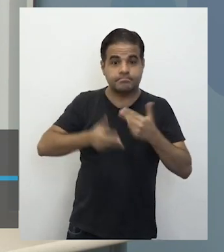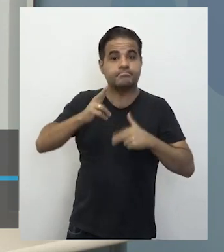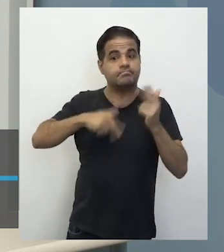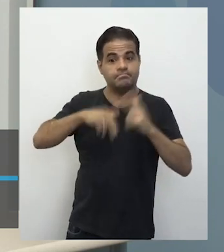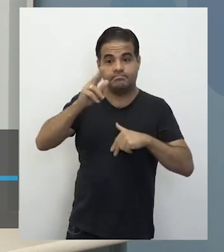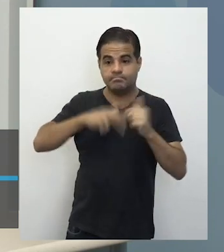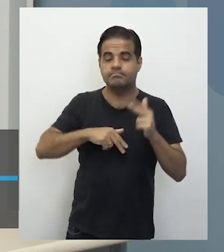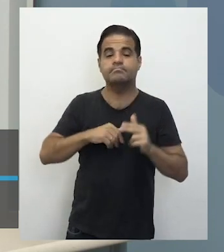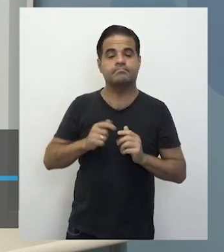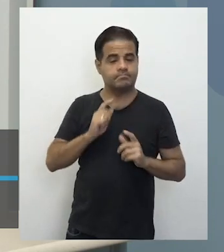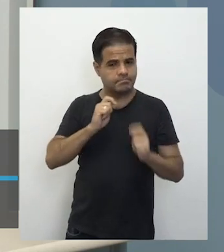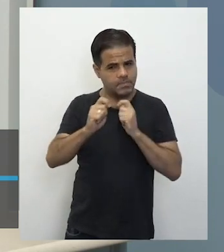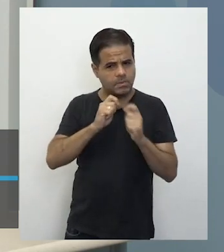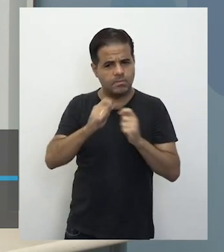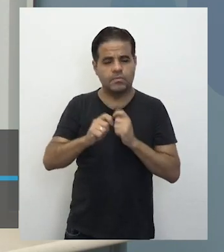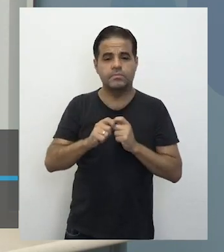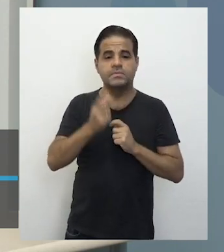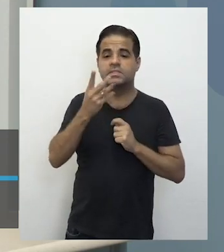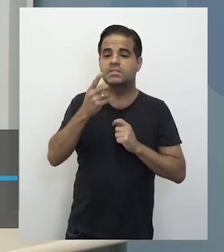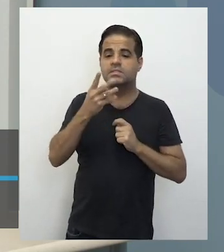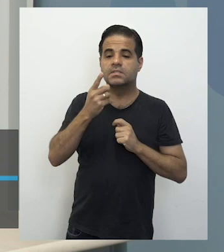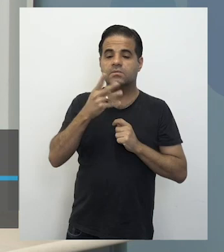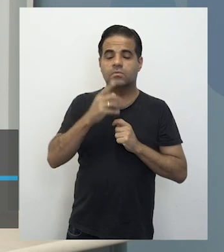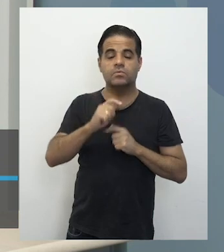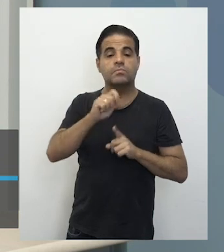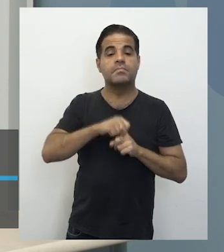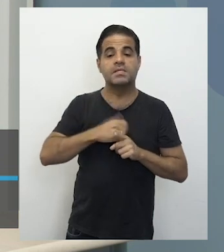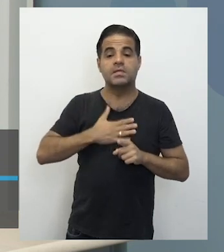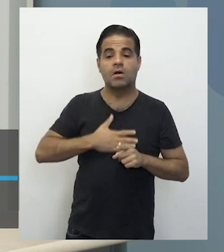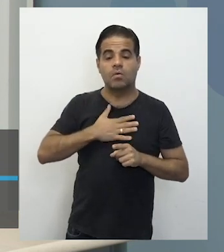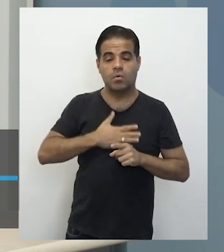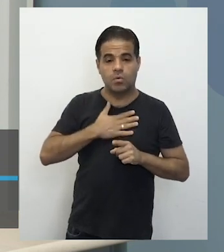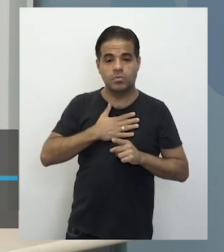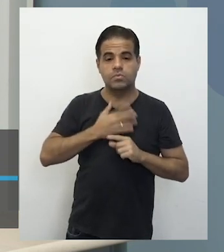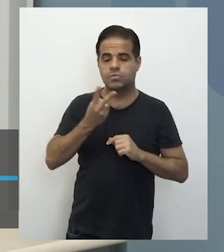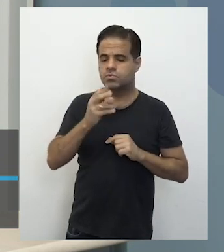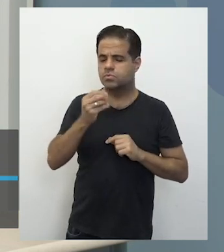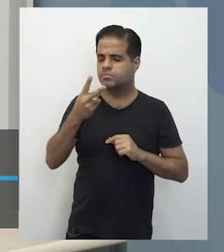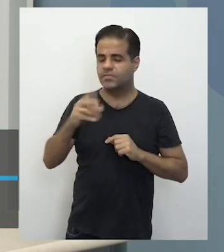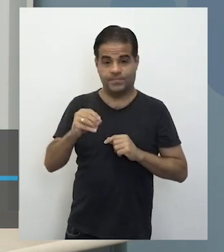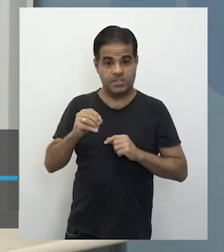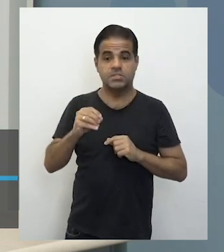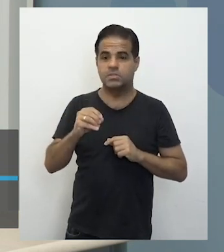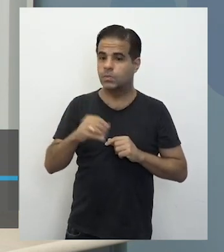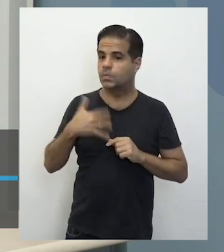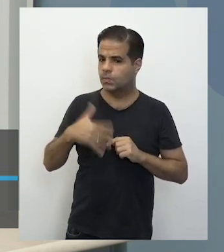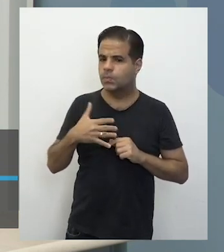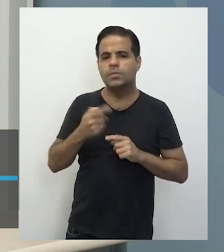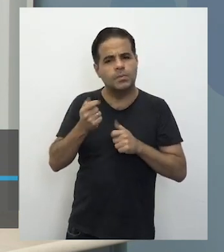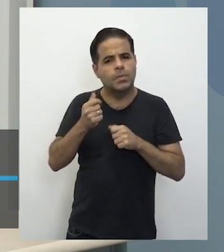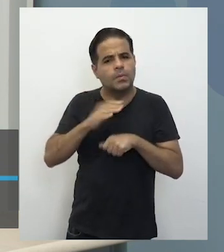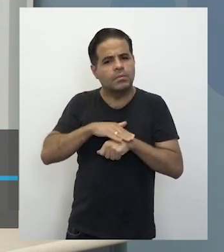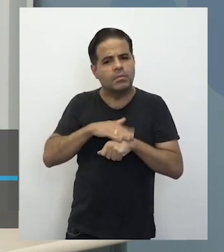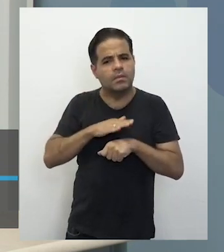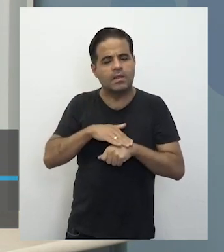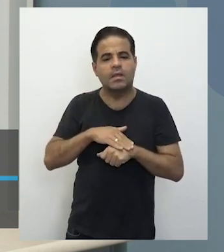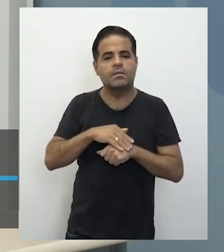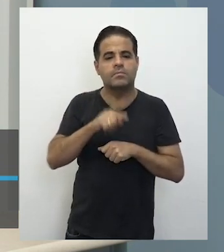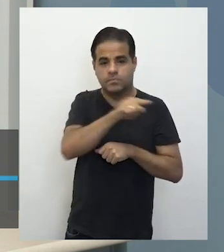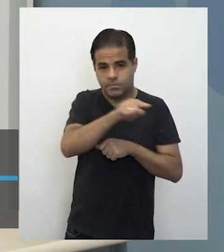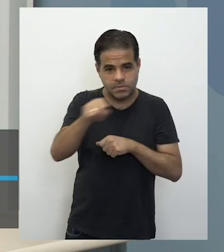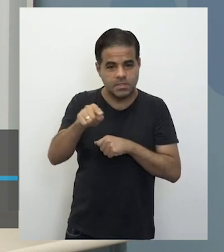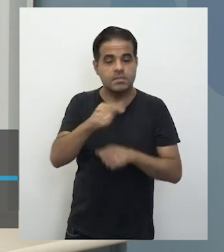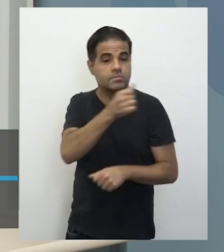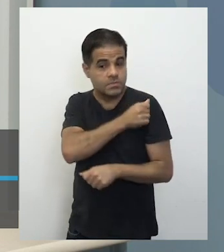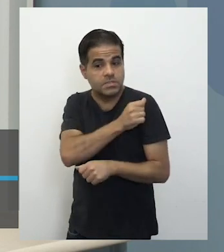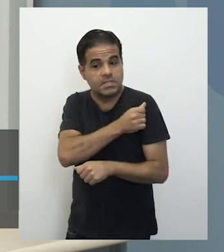junho. É uma reportagem de 14 de agosto de 2020, né? Bem recente. Vocês que estão no